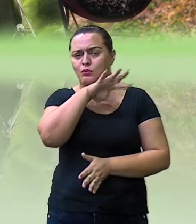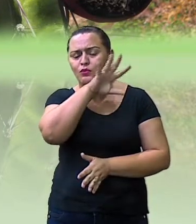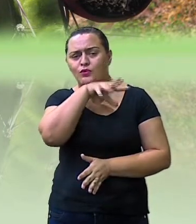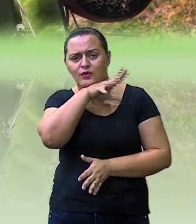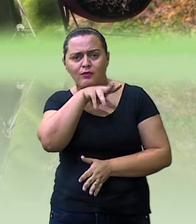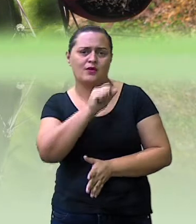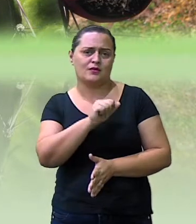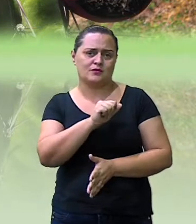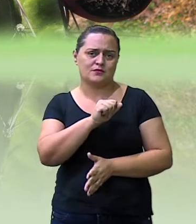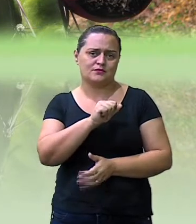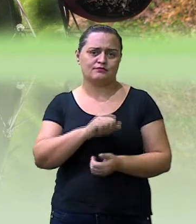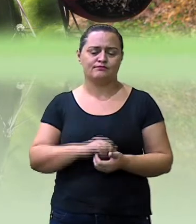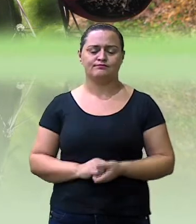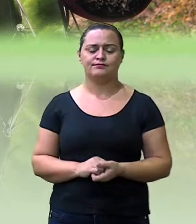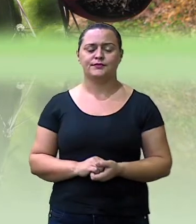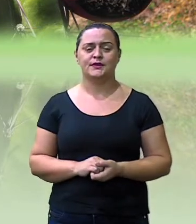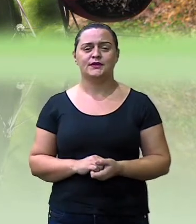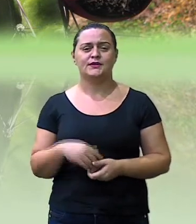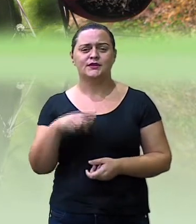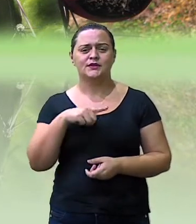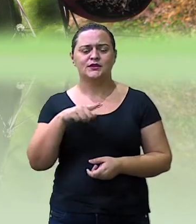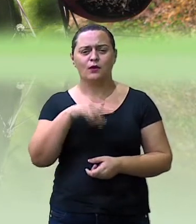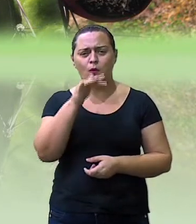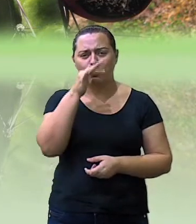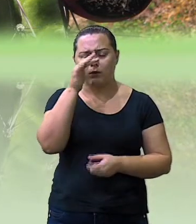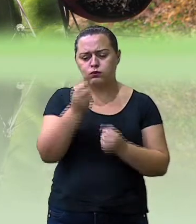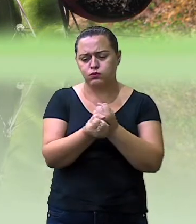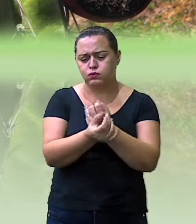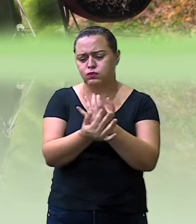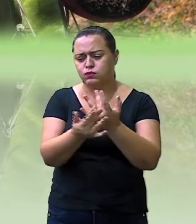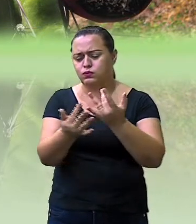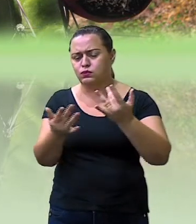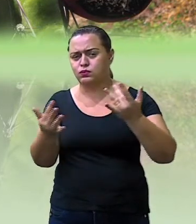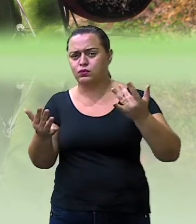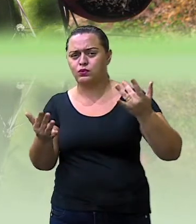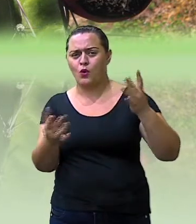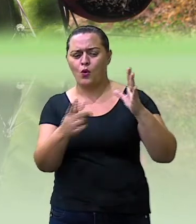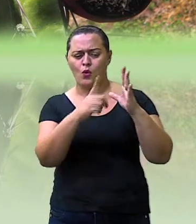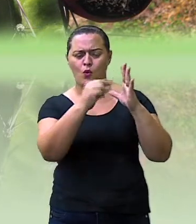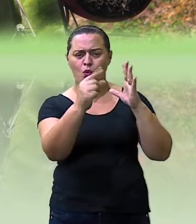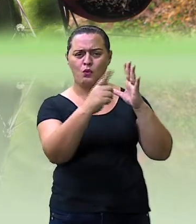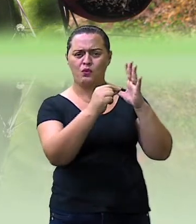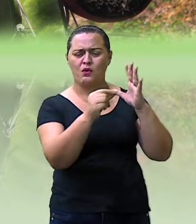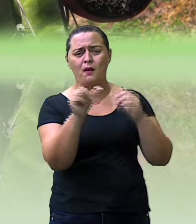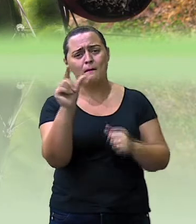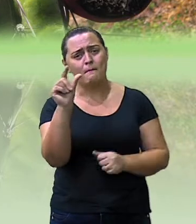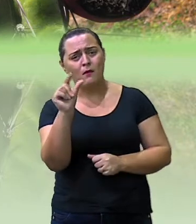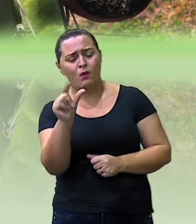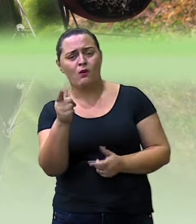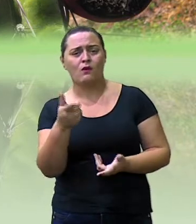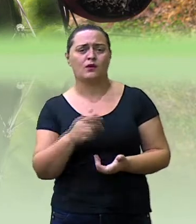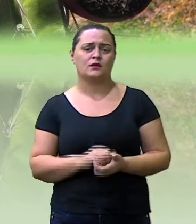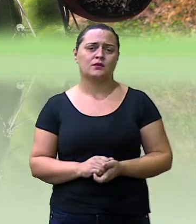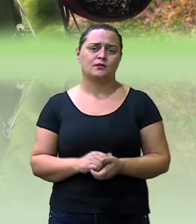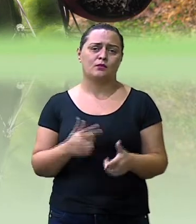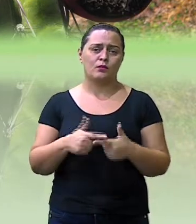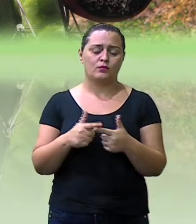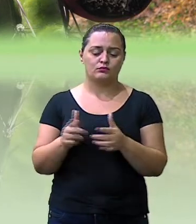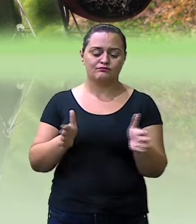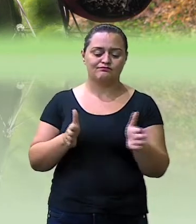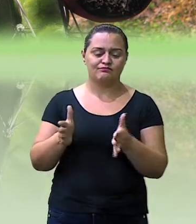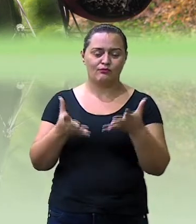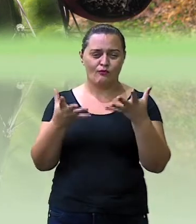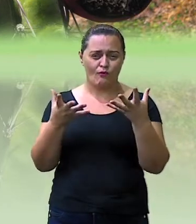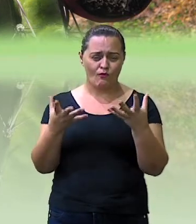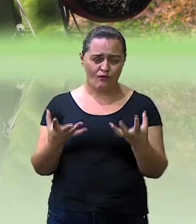semiárido, vegetação com poucas folhas e adaptadas para os períodos de secas, além